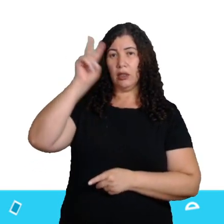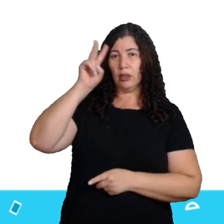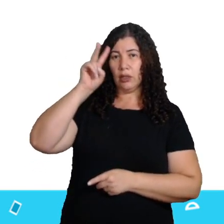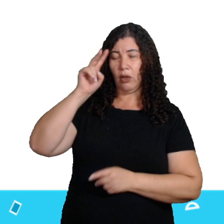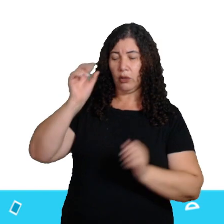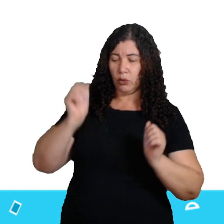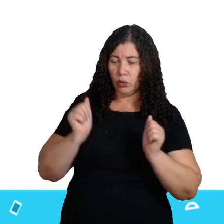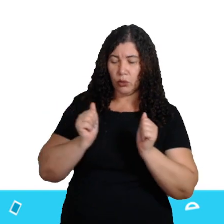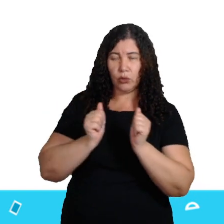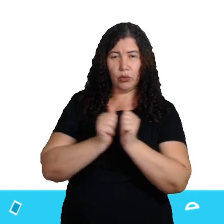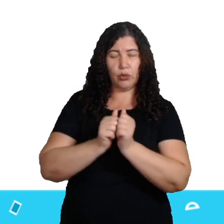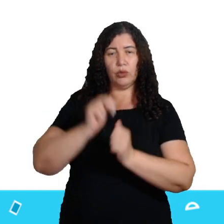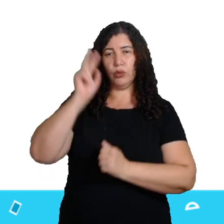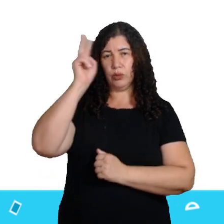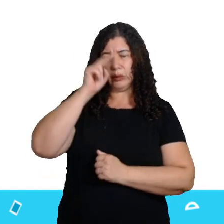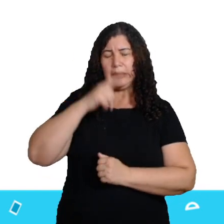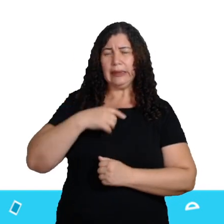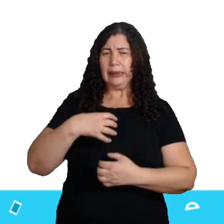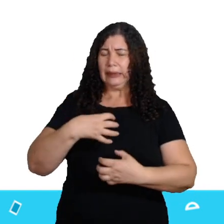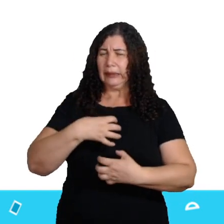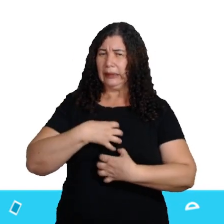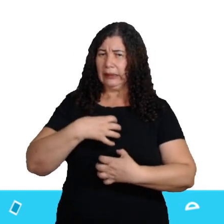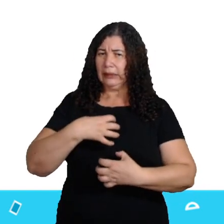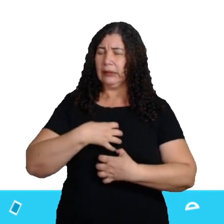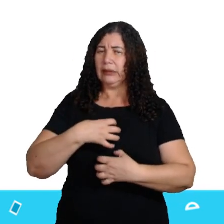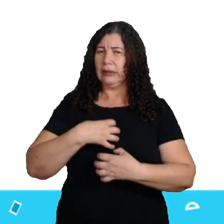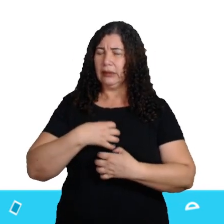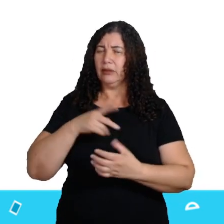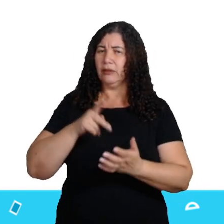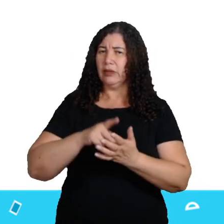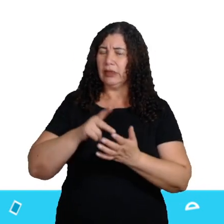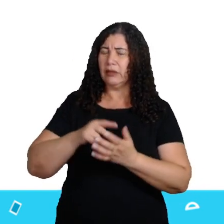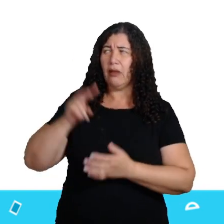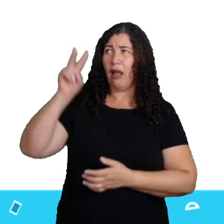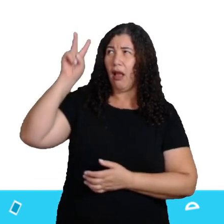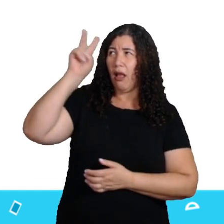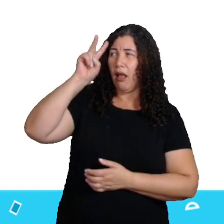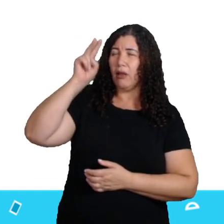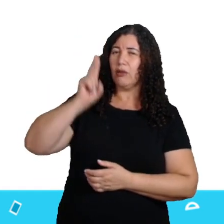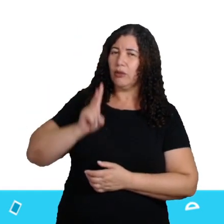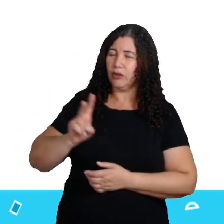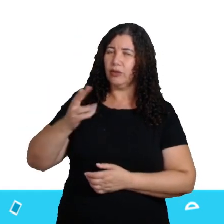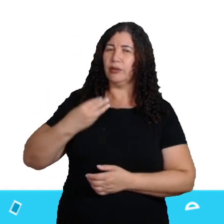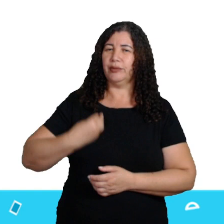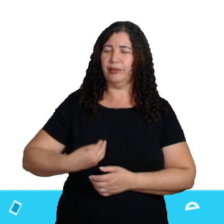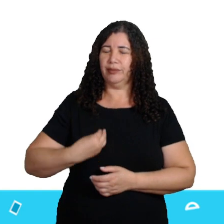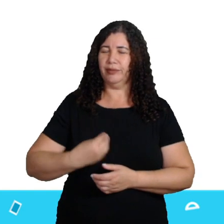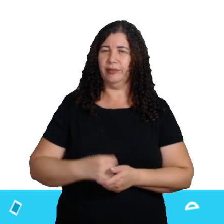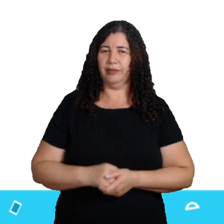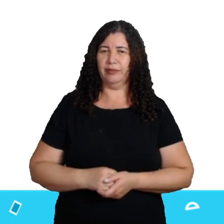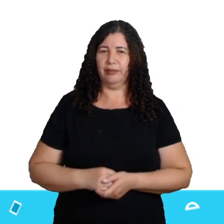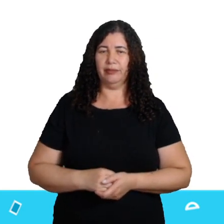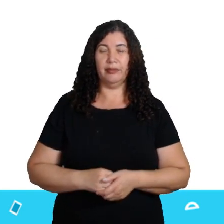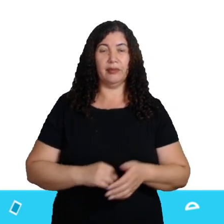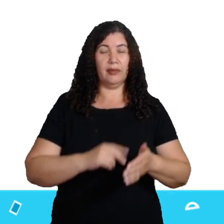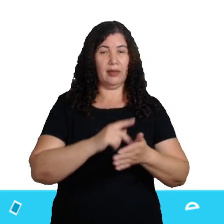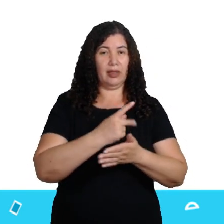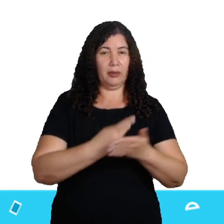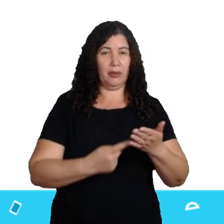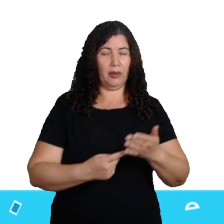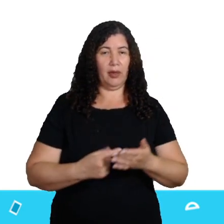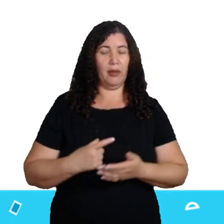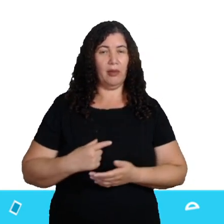na pele que essa memória continua viva. Neste poema, o eu